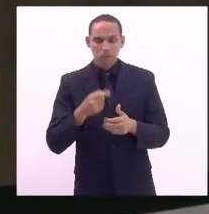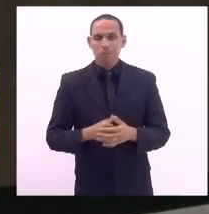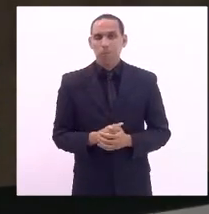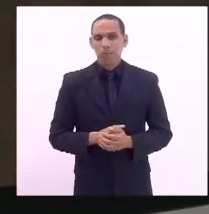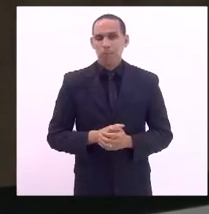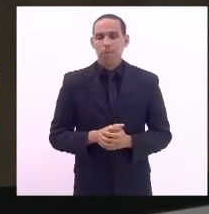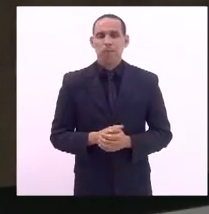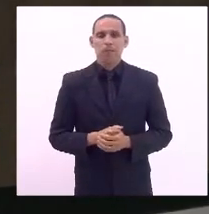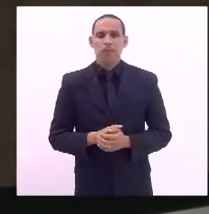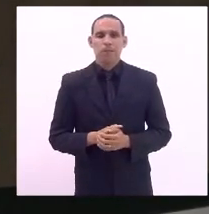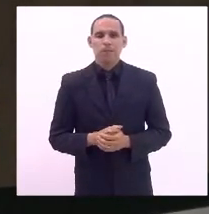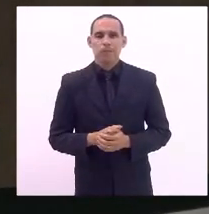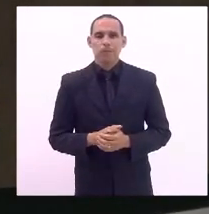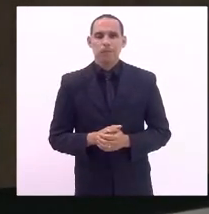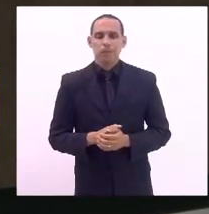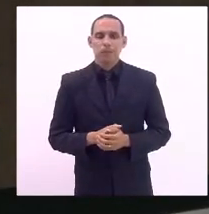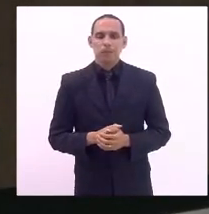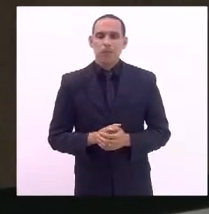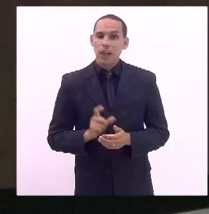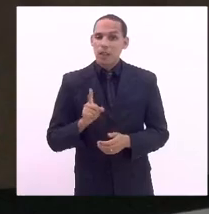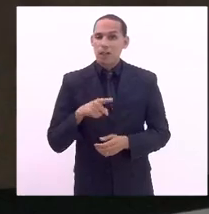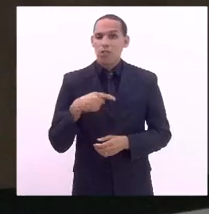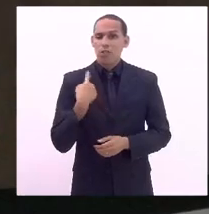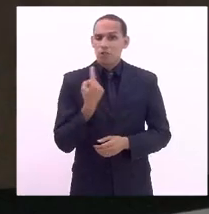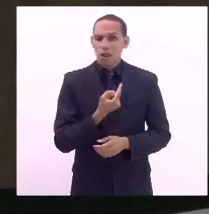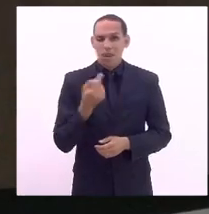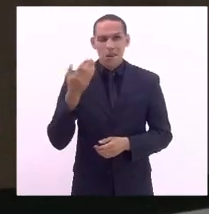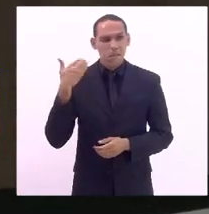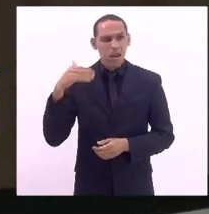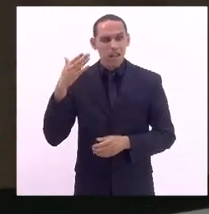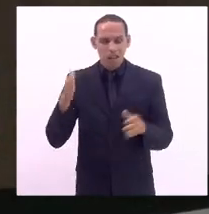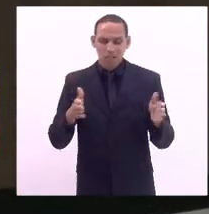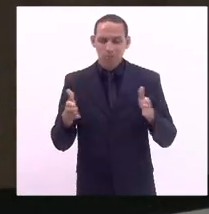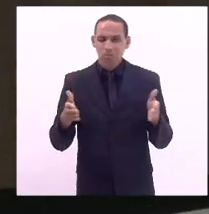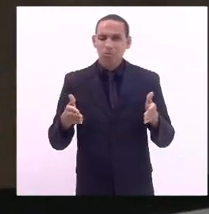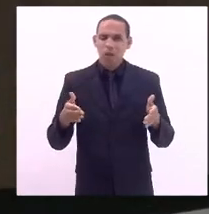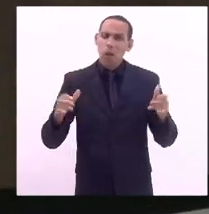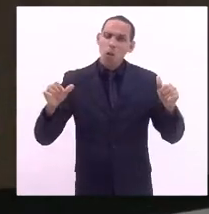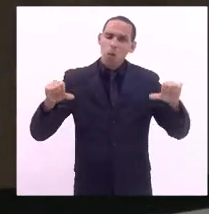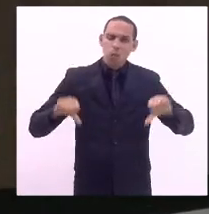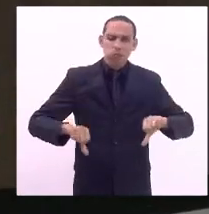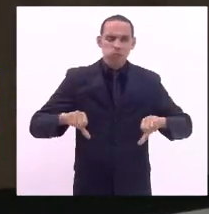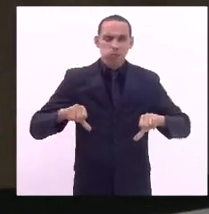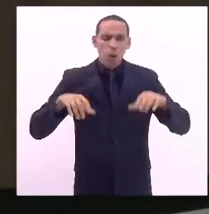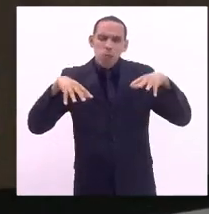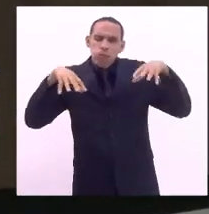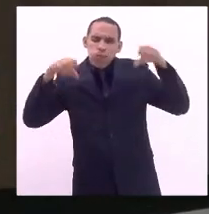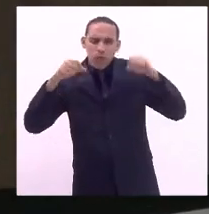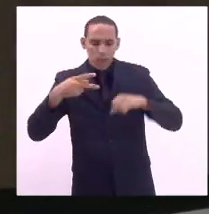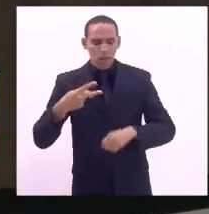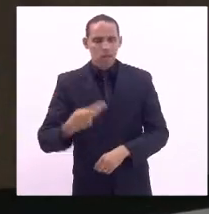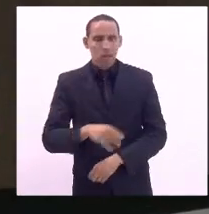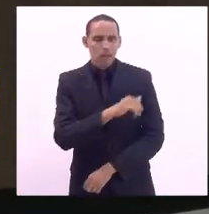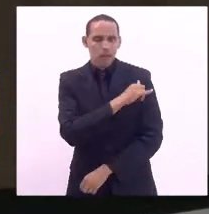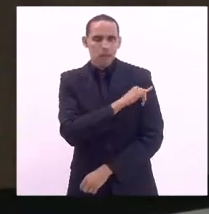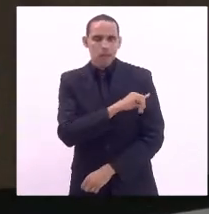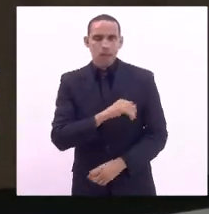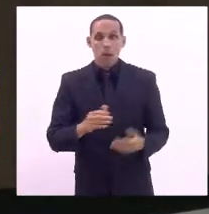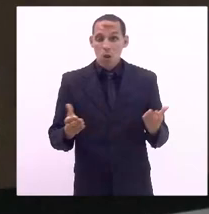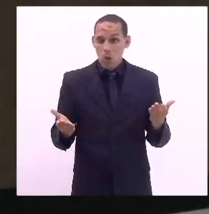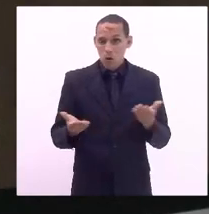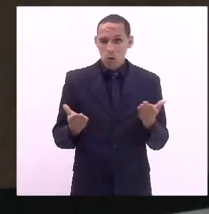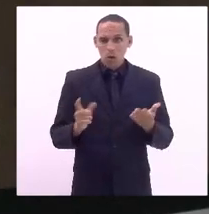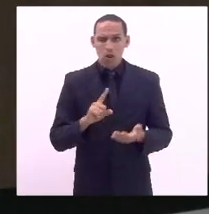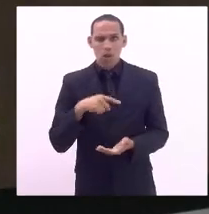presidente, a gente viveu tempos muito sombrios no estado do Rio de Janeiro, e hoje, se a gente tem